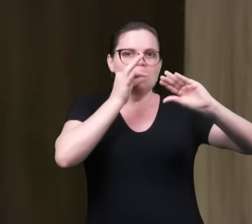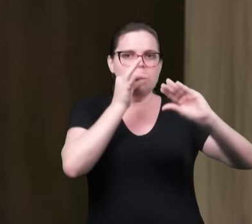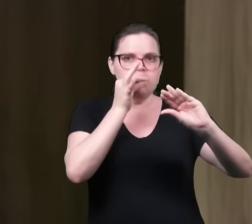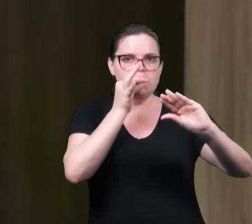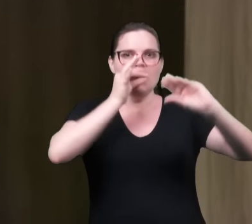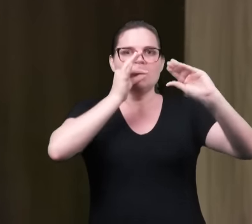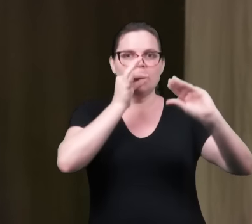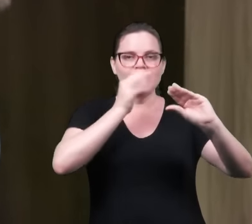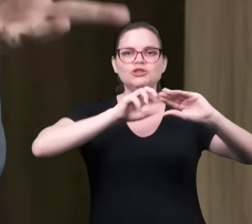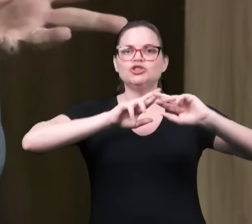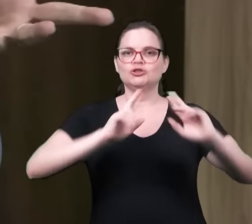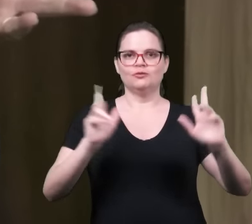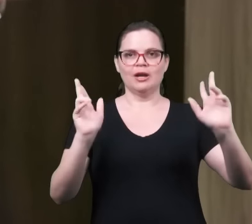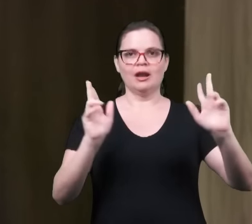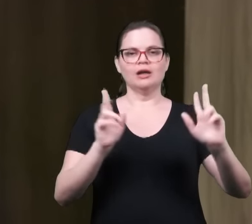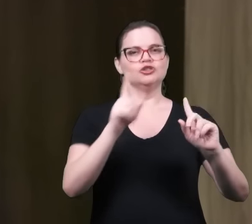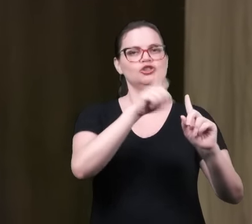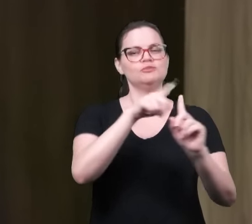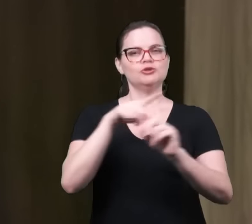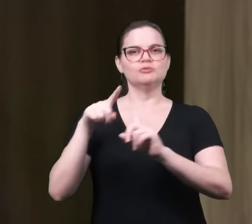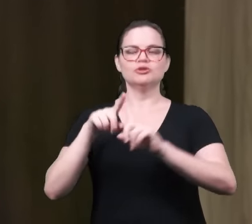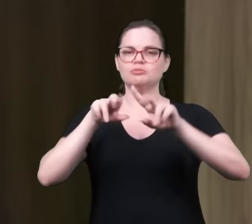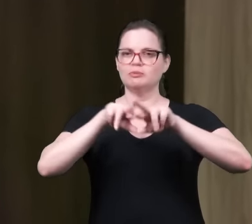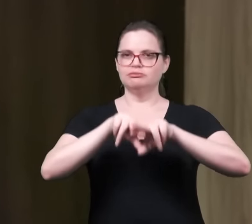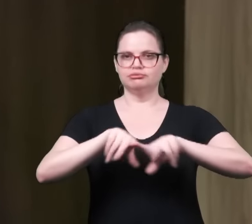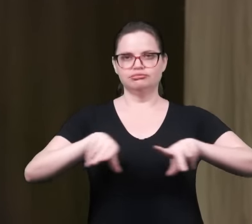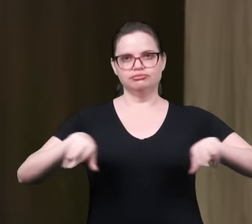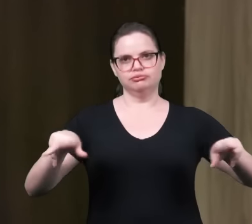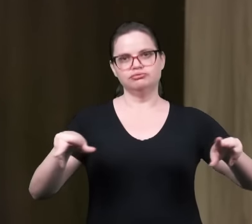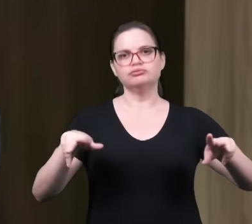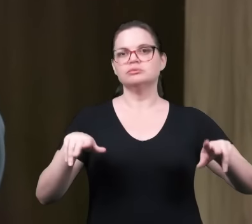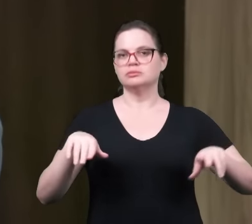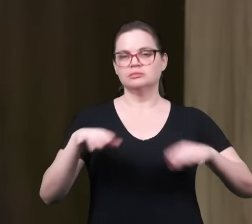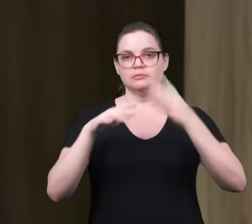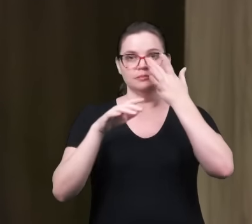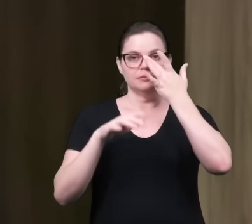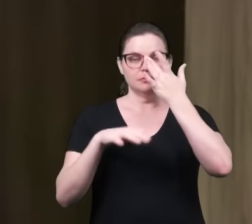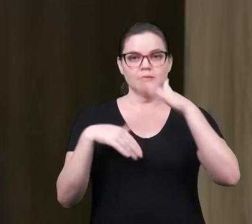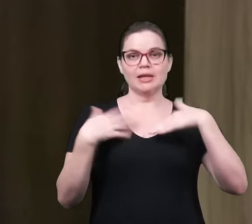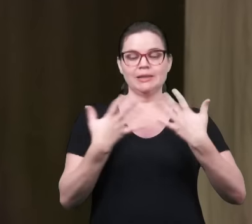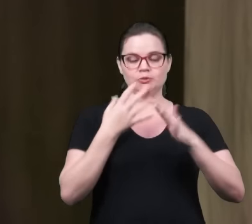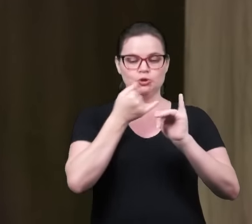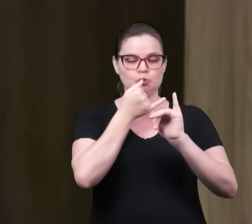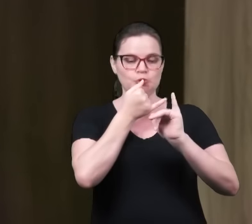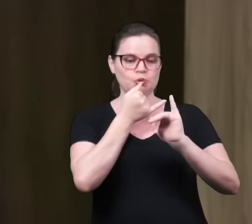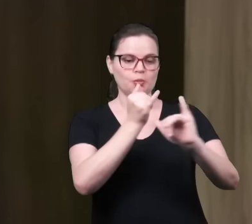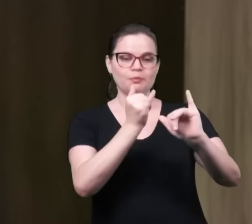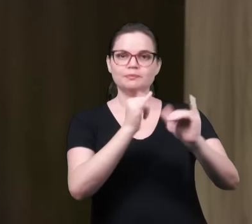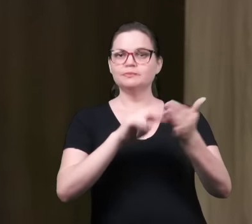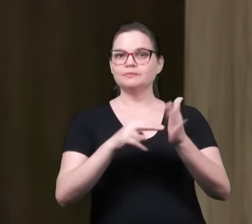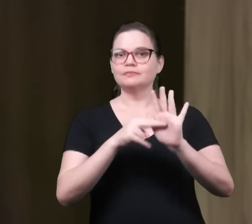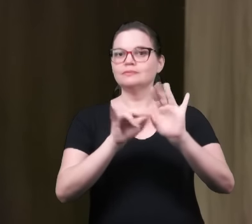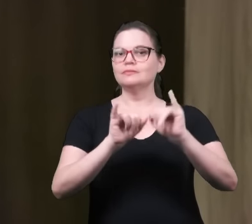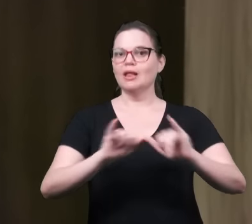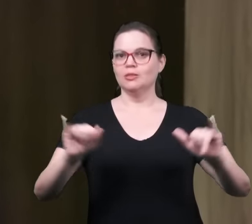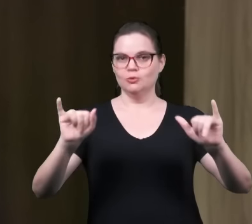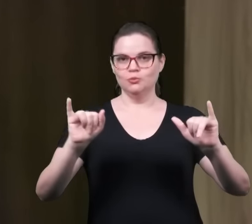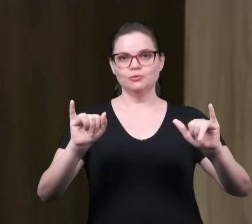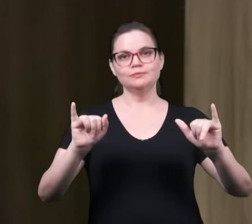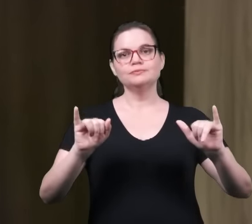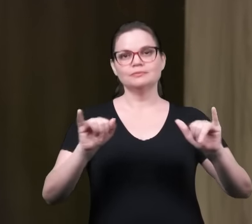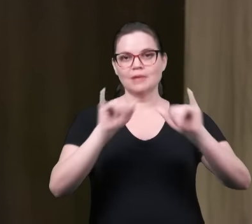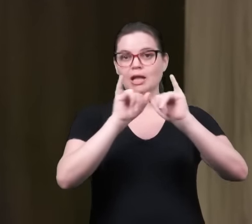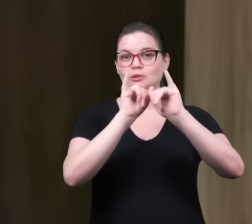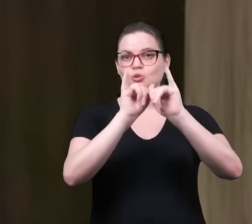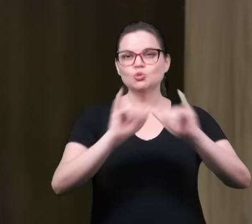era dada de uma maneira ou de outra, ou seja, trombeta é um anúncio. No nosso caso agora,